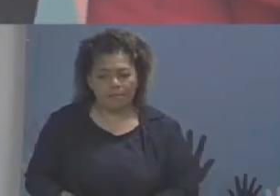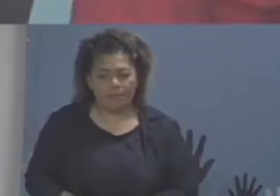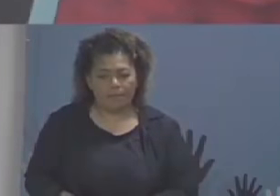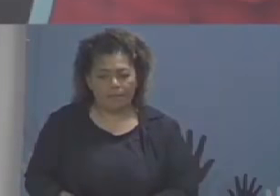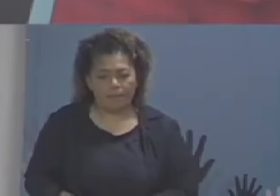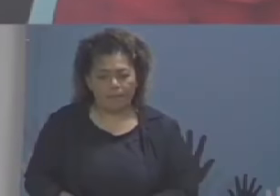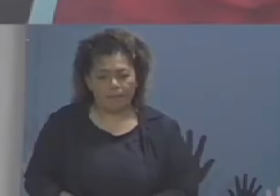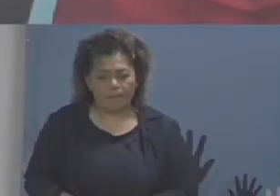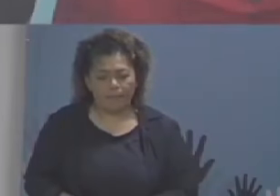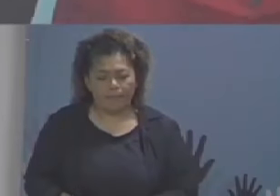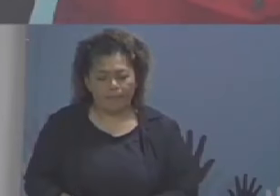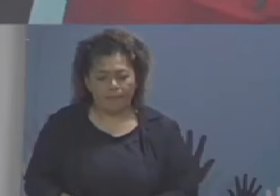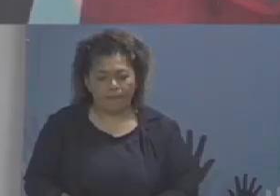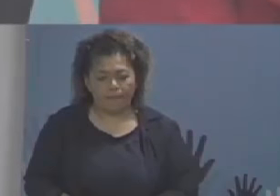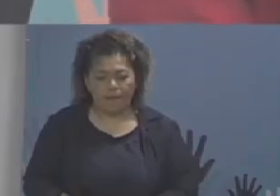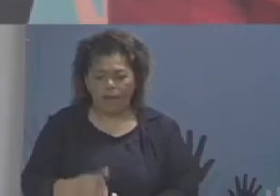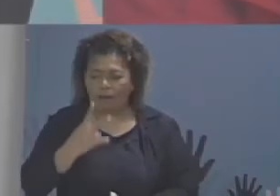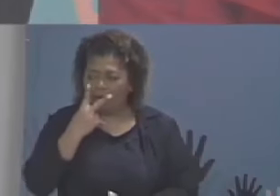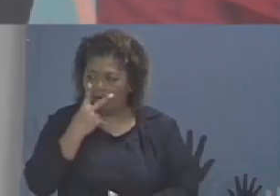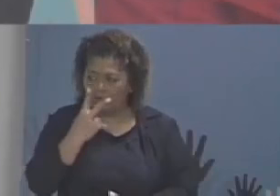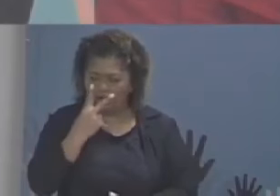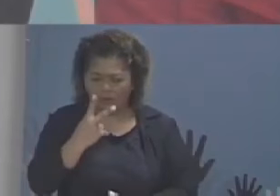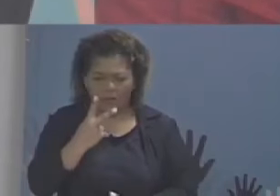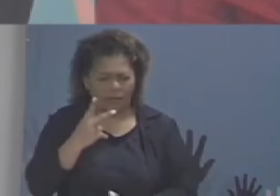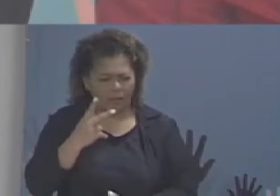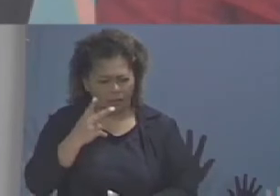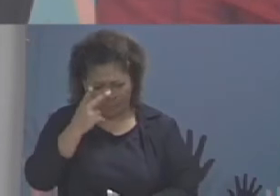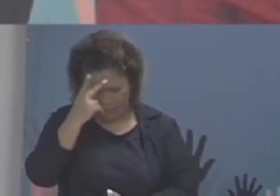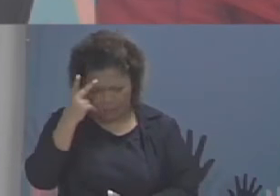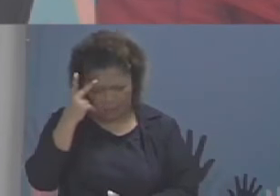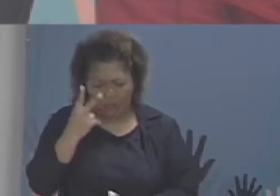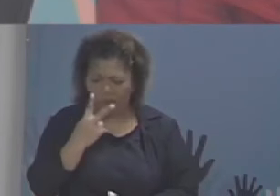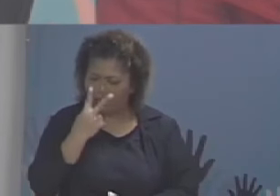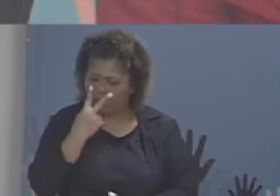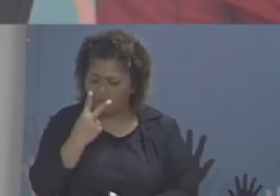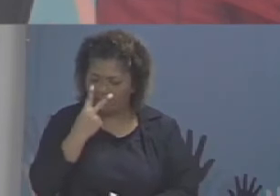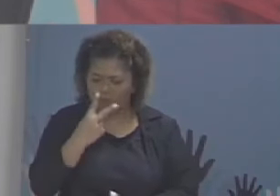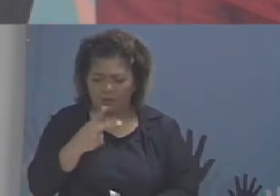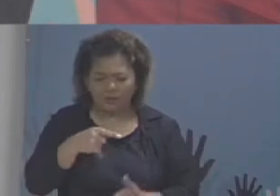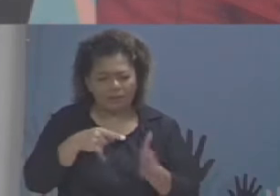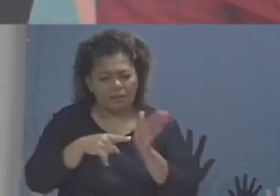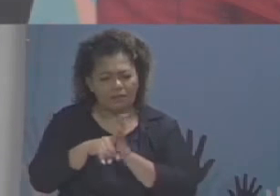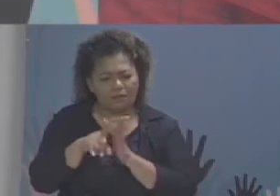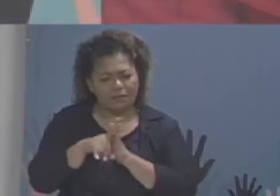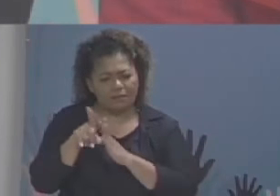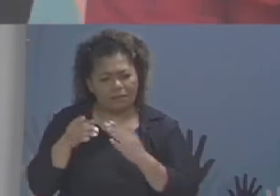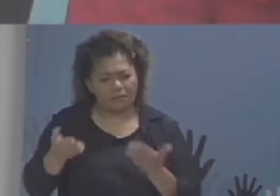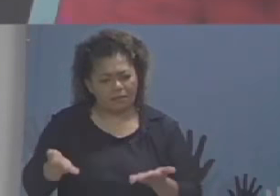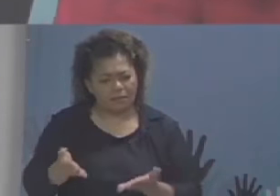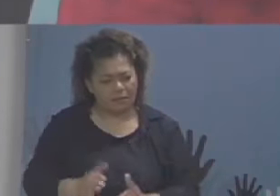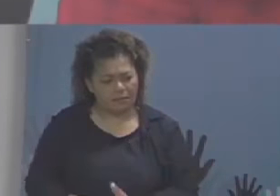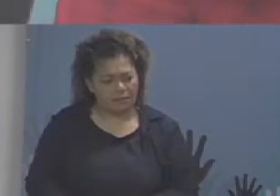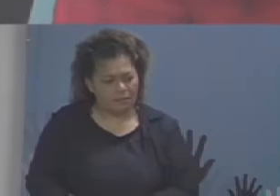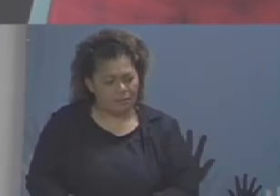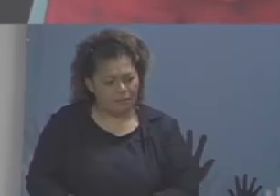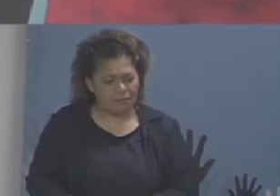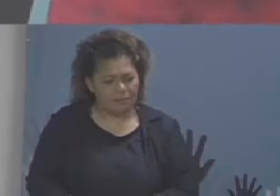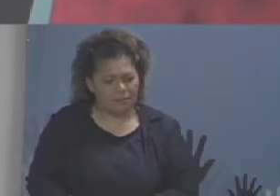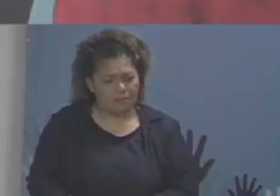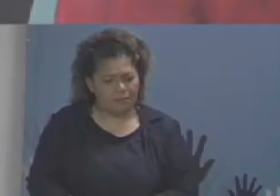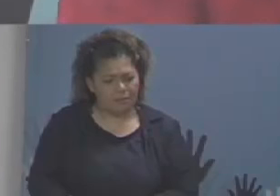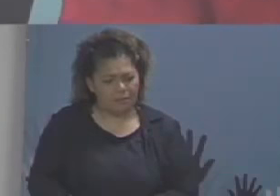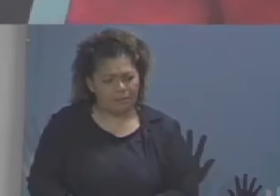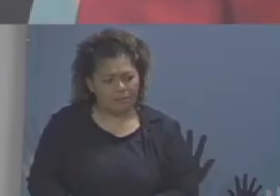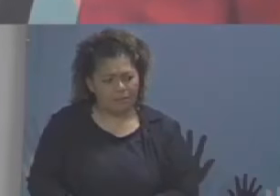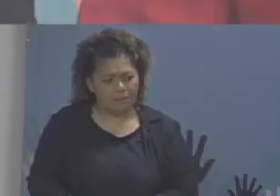1 minuto e 30. Só para perguntar, orientação, suporte profissional, psicólogo, garantia de direito de privacidade da pessoa surda, atendimento psicológico.